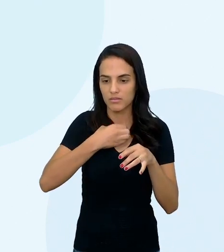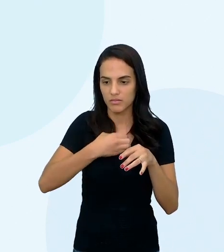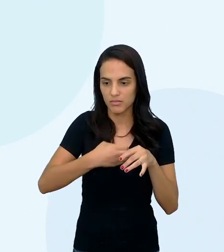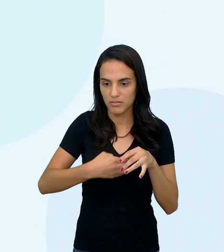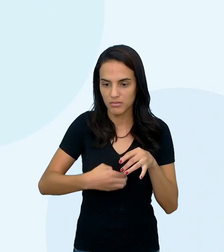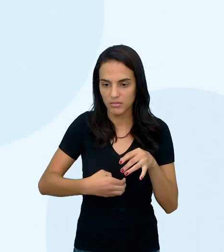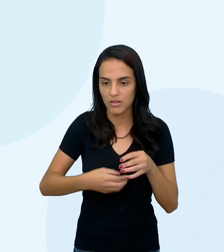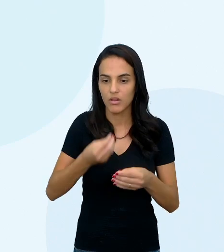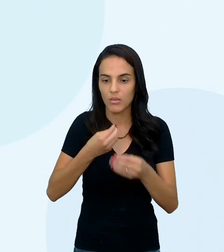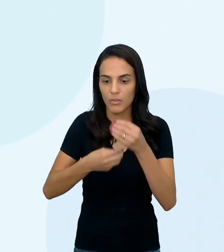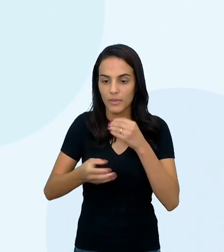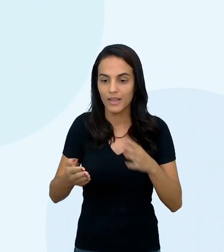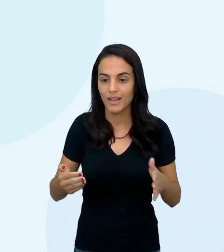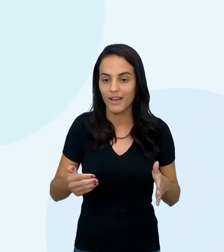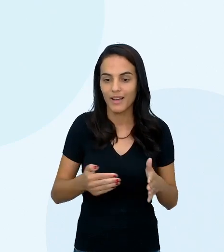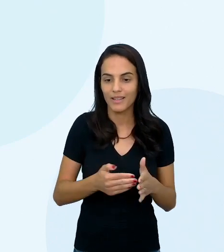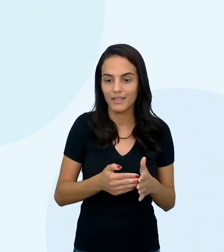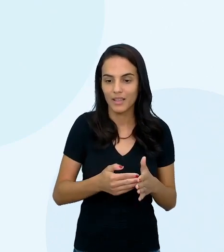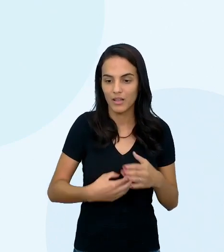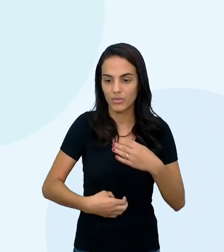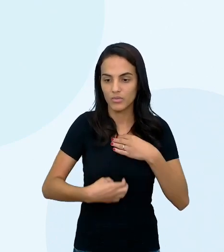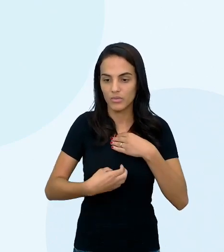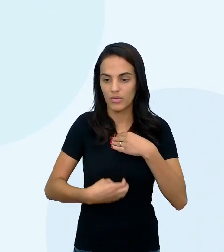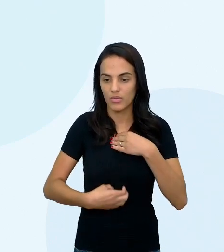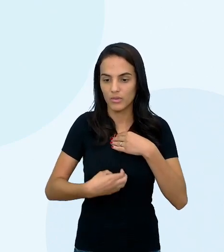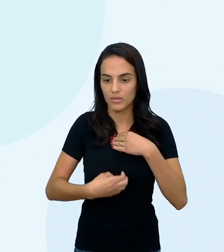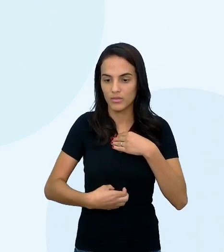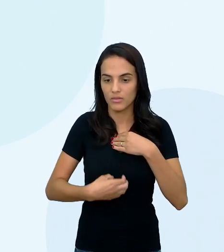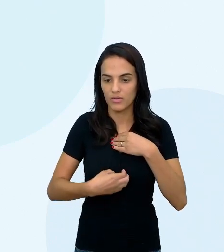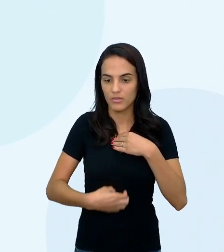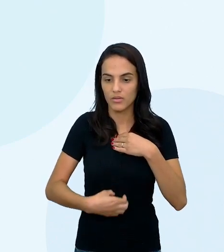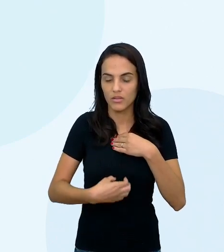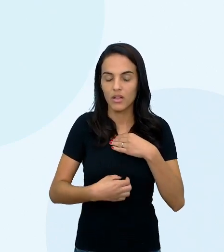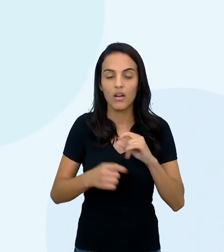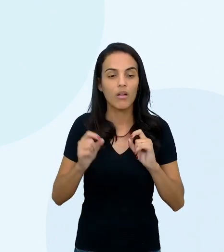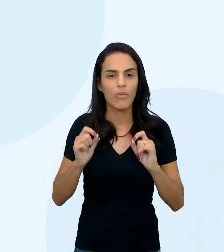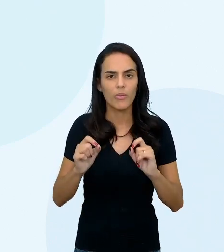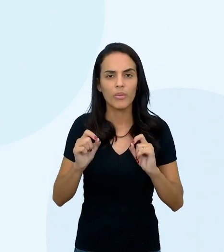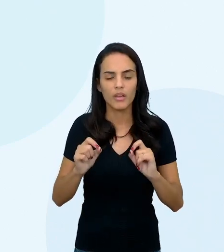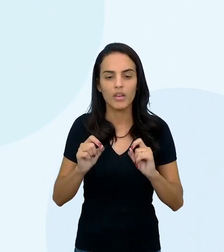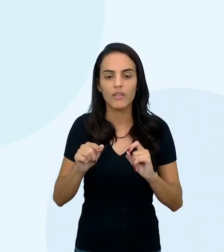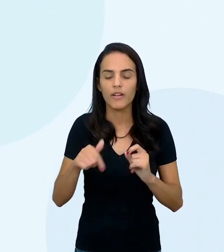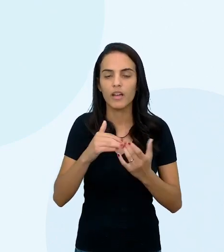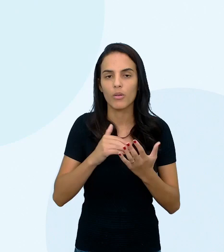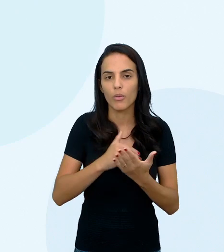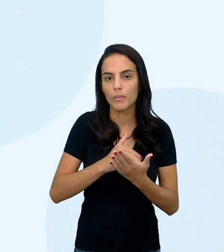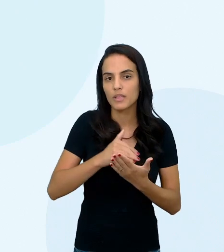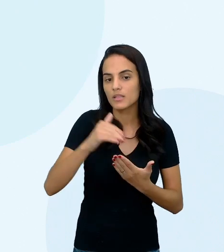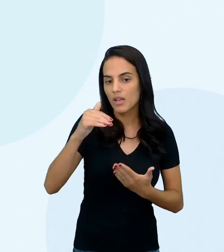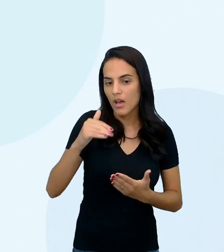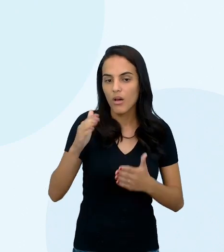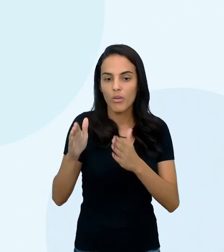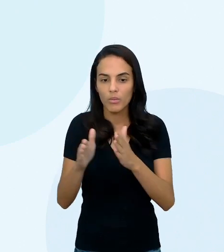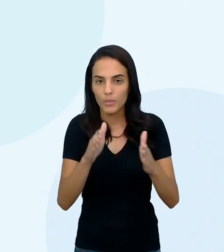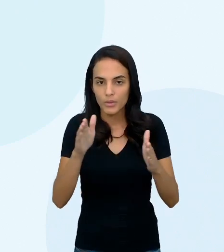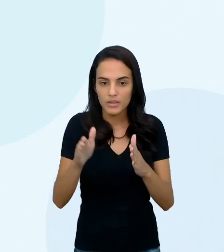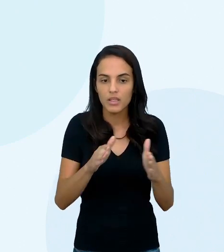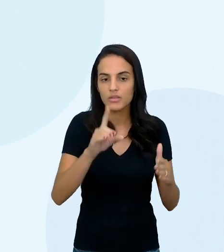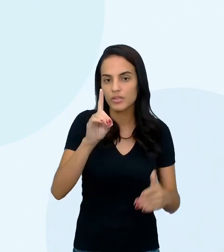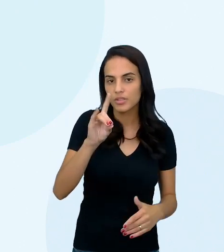que ele chega lá no estômago. No estômago, então, ele vai iniciar um processo de